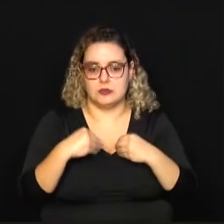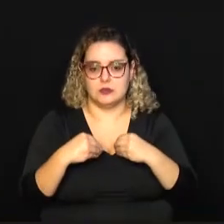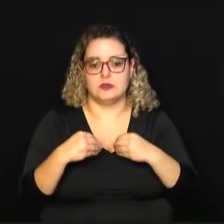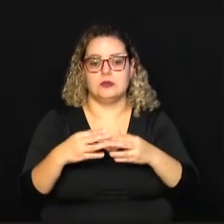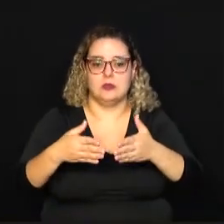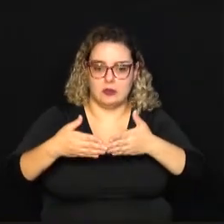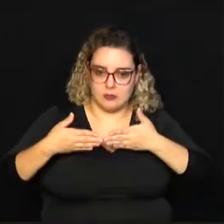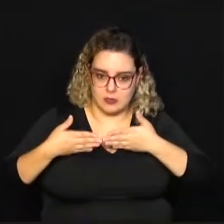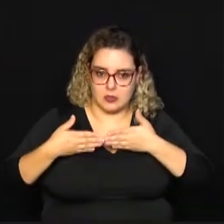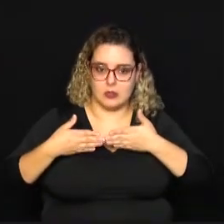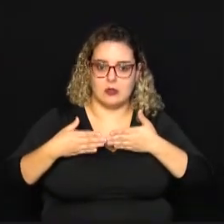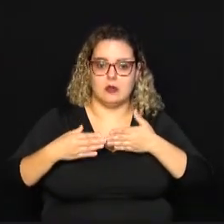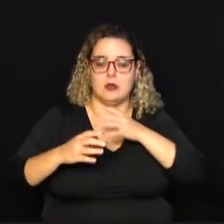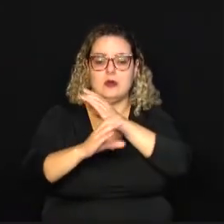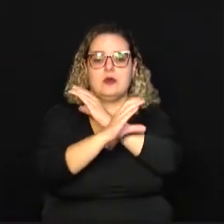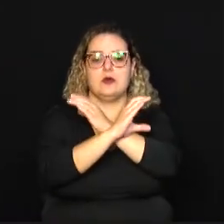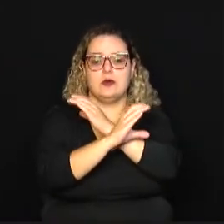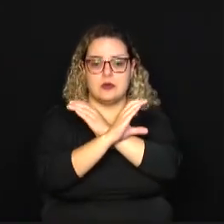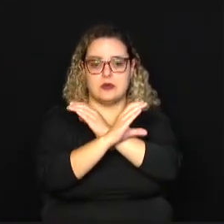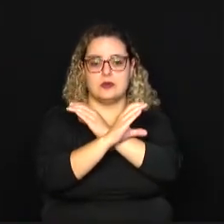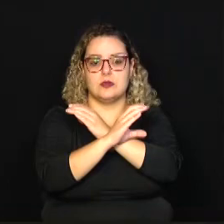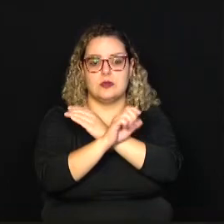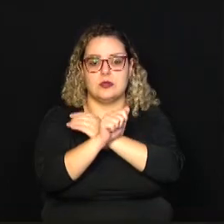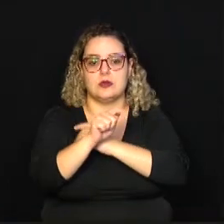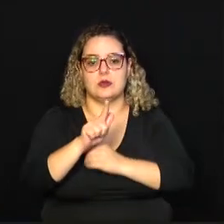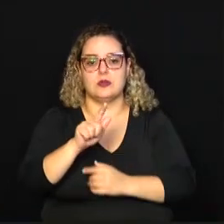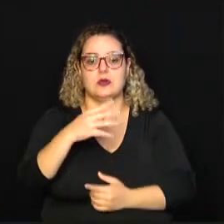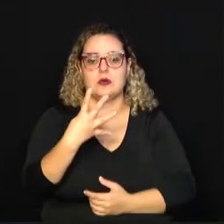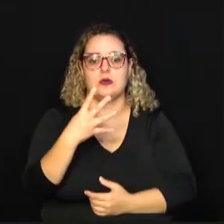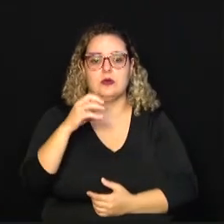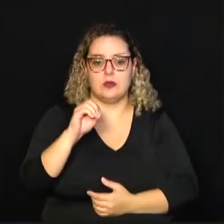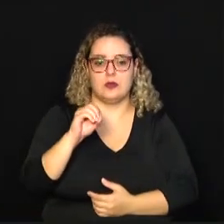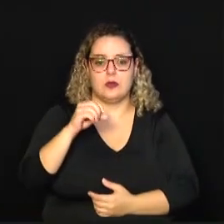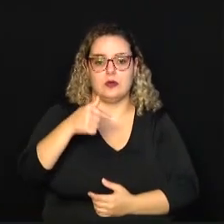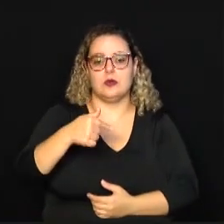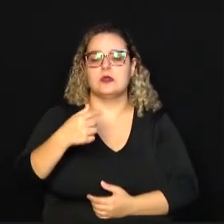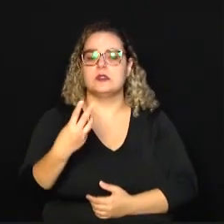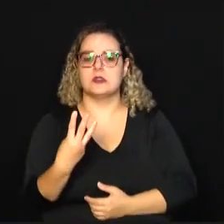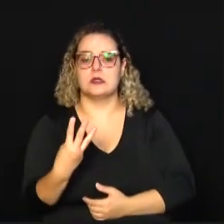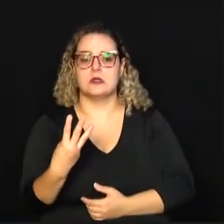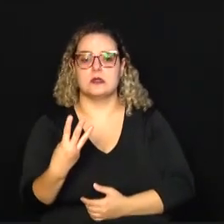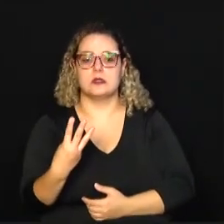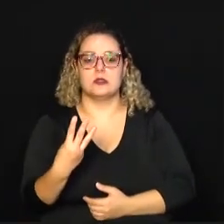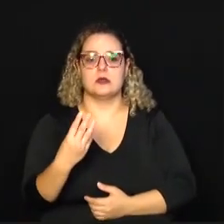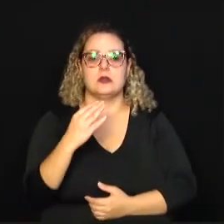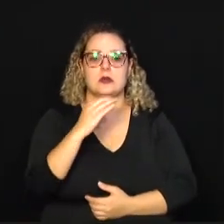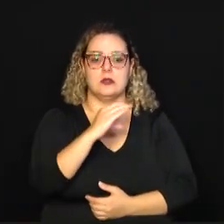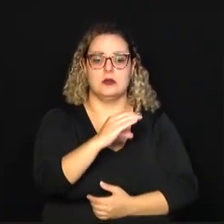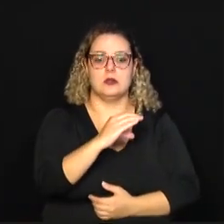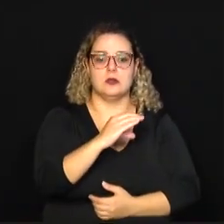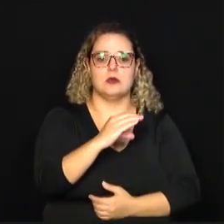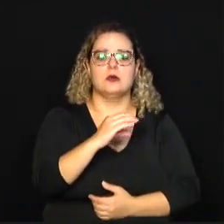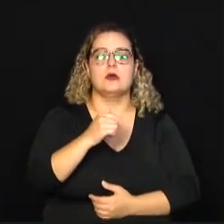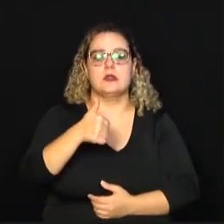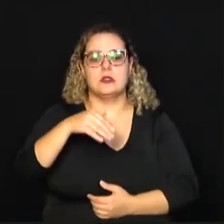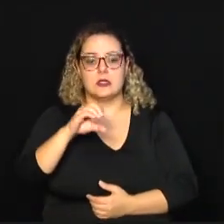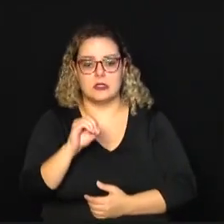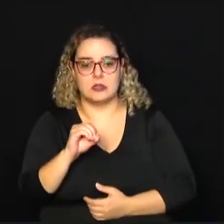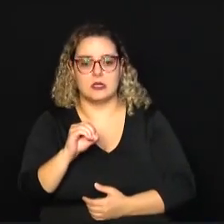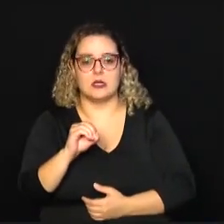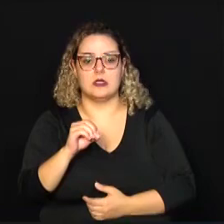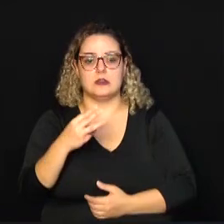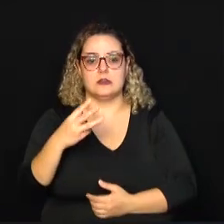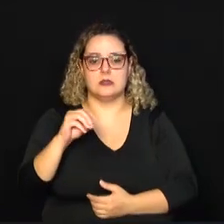na Caixa Econômica Federal, agência 4073, e a conta é